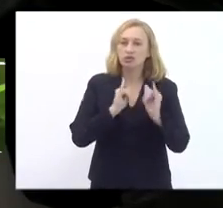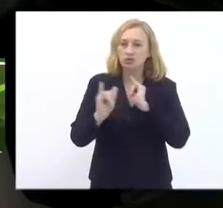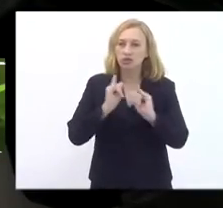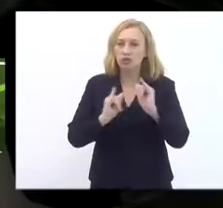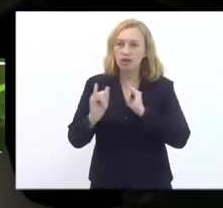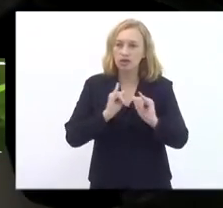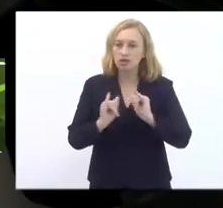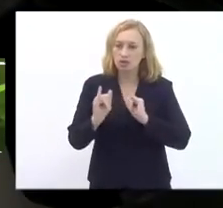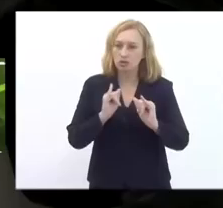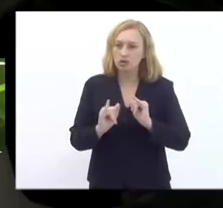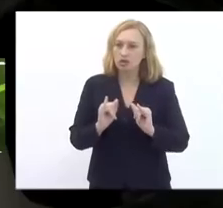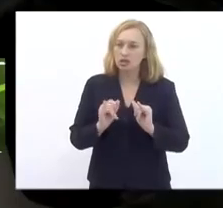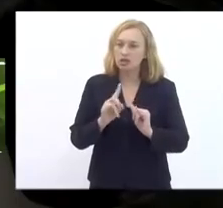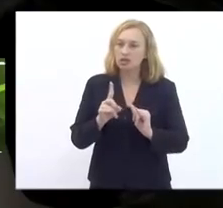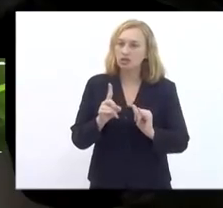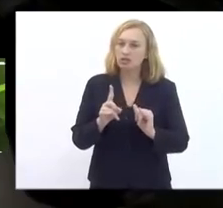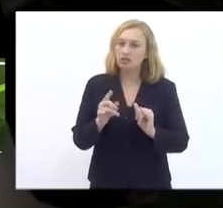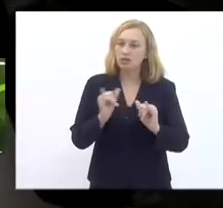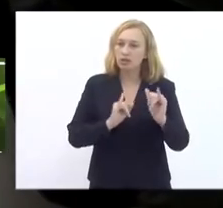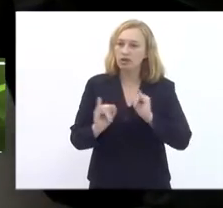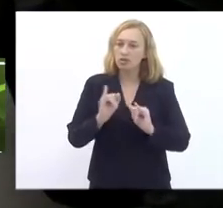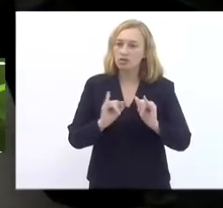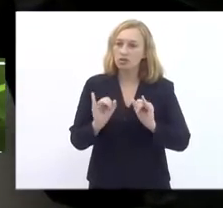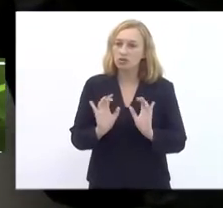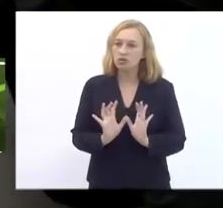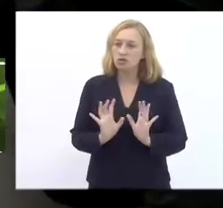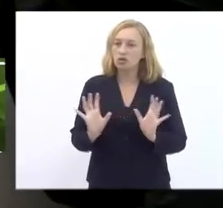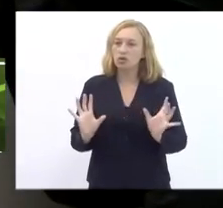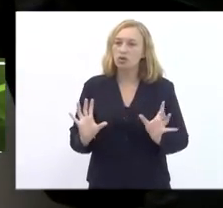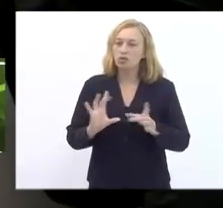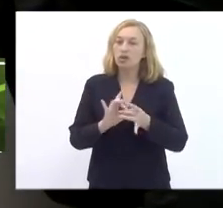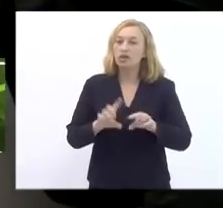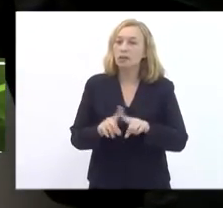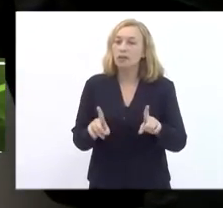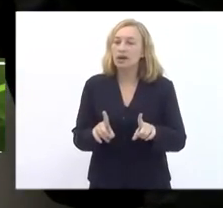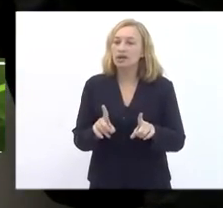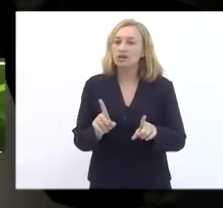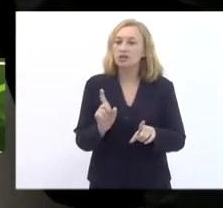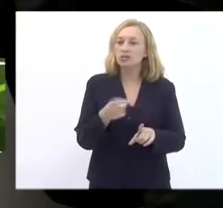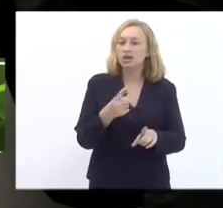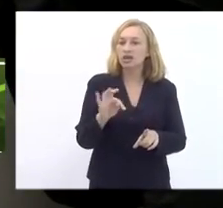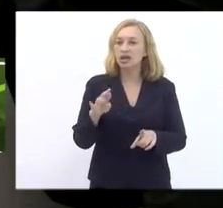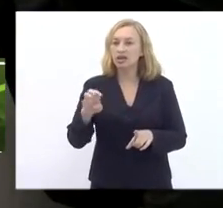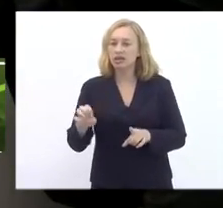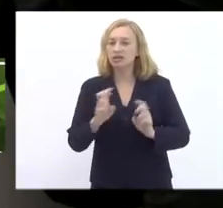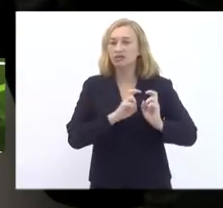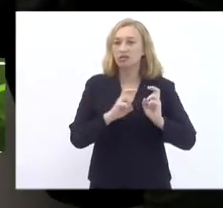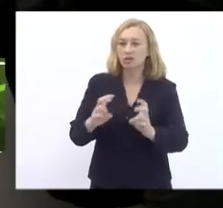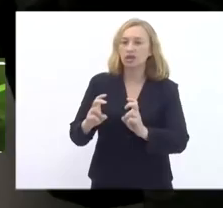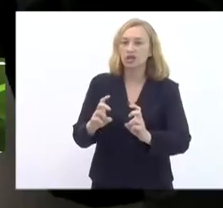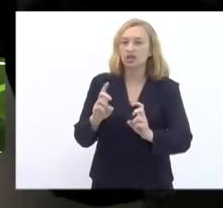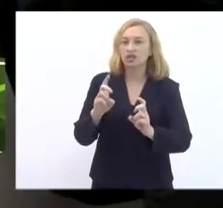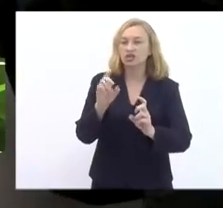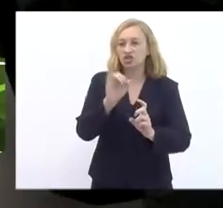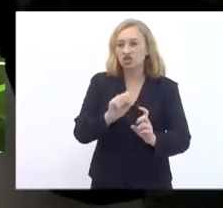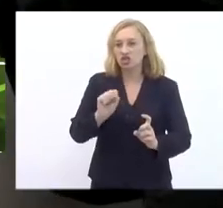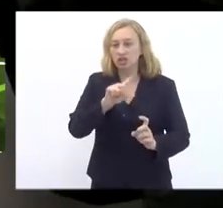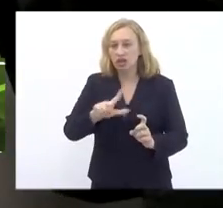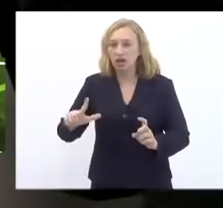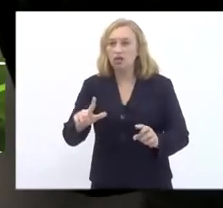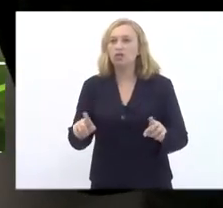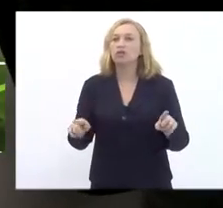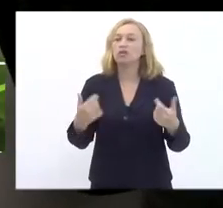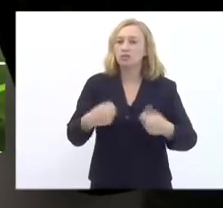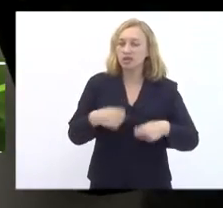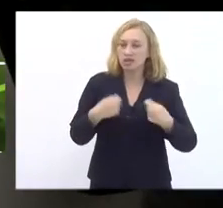fechados, porque a bilhetagem da ferrovia ela tem valores digitais e ela tem alguns valores que só que